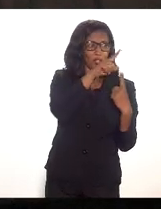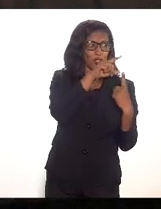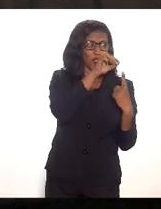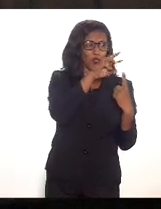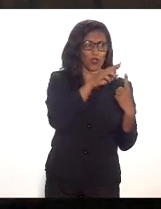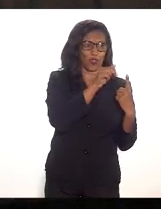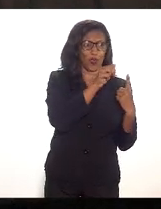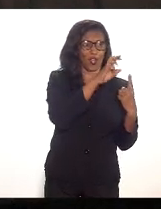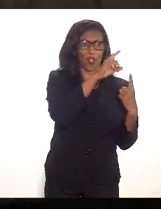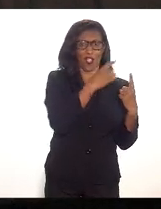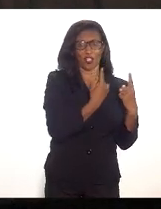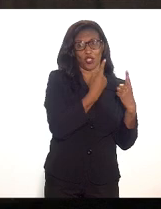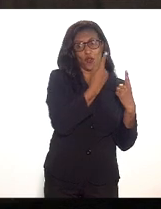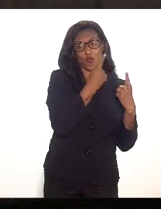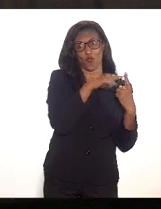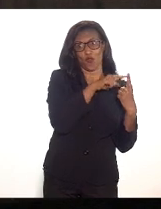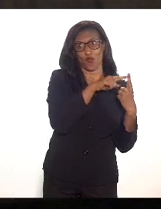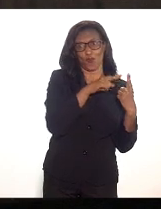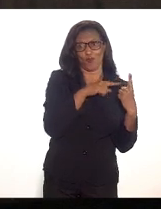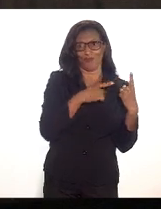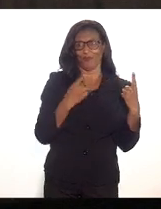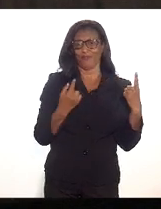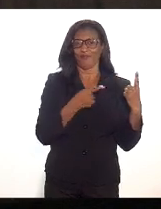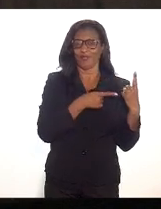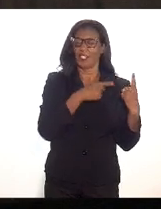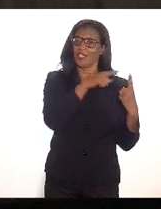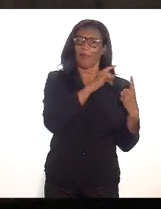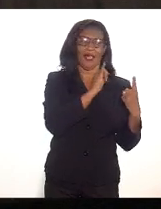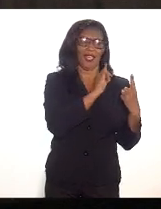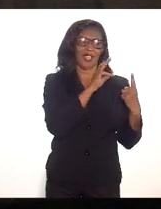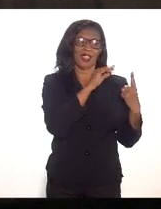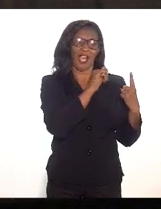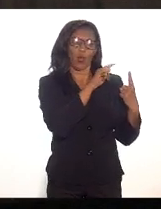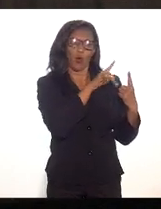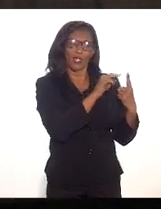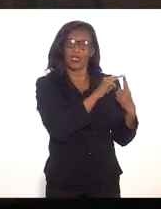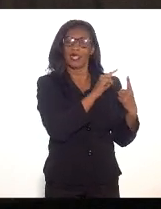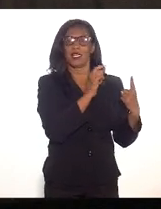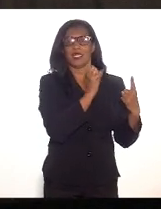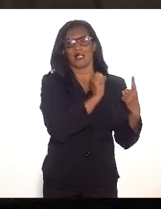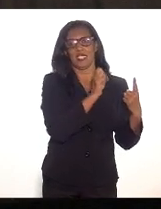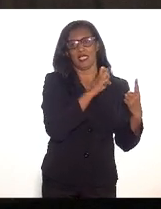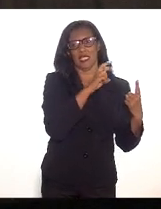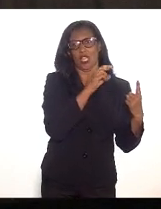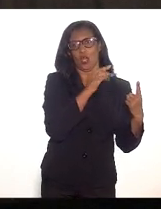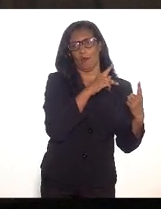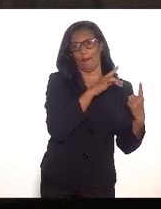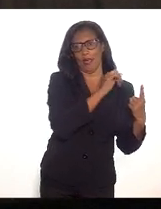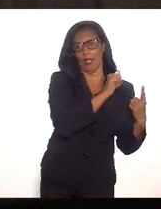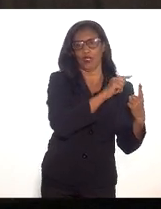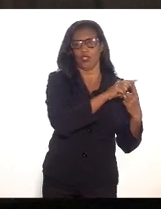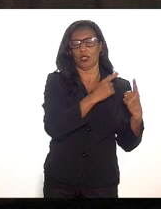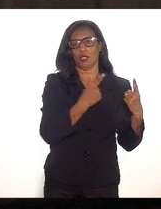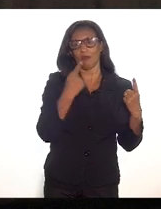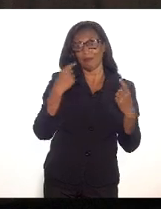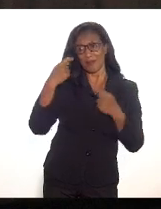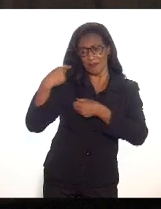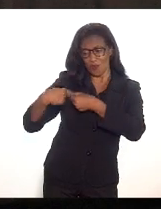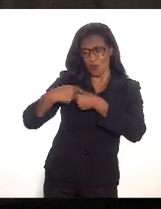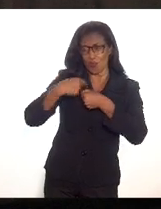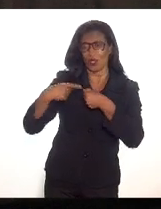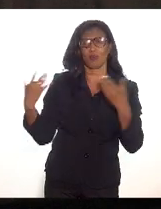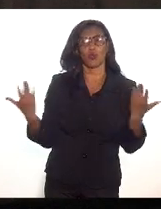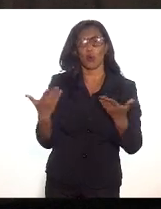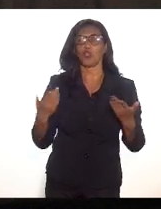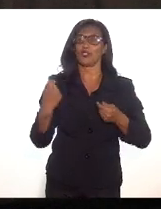que era pobre, Luiz Paulo, que pega Itaguaí, que pega Seropédica, que pega os municípios que hoje precisam muito